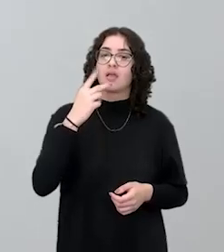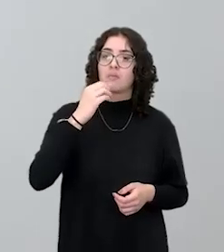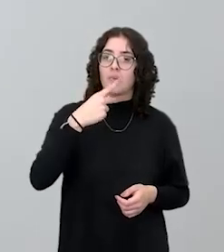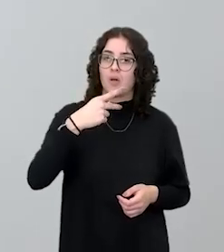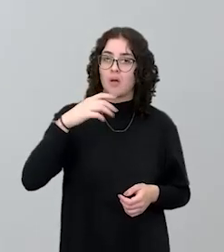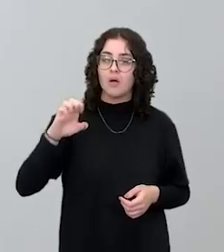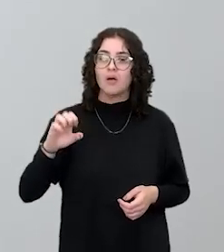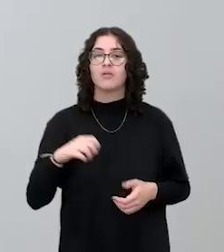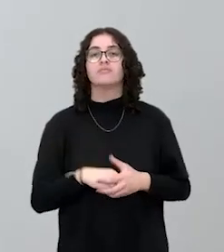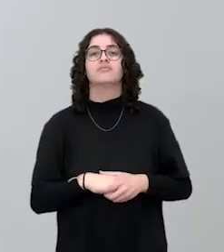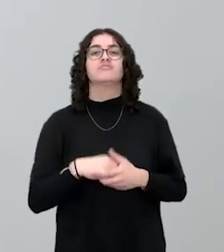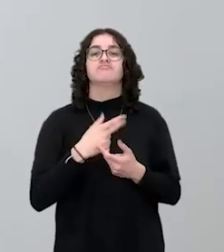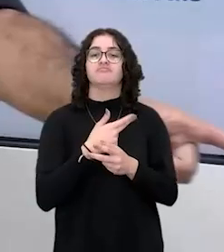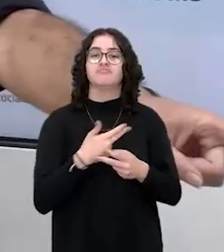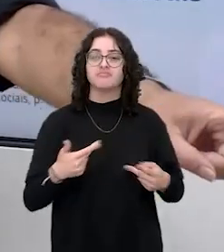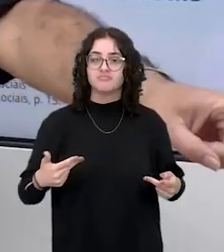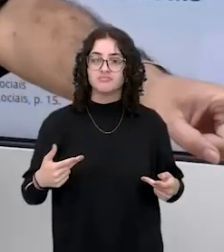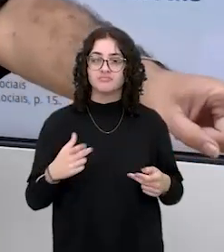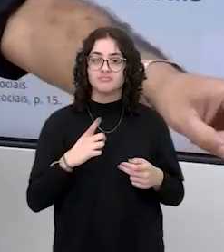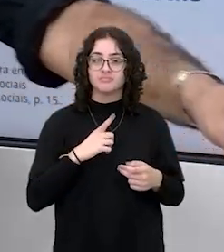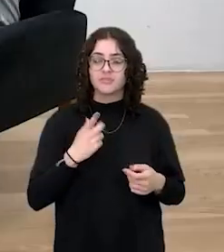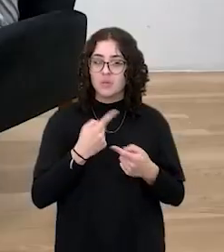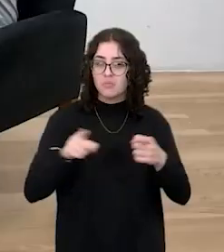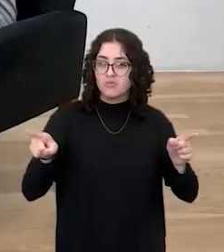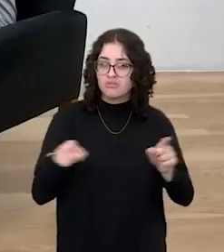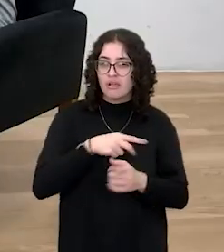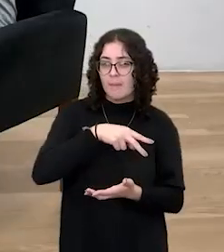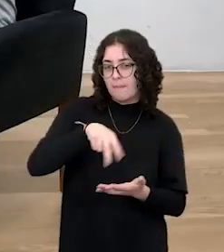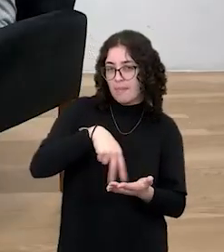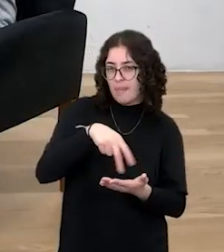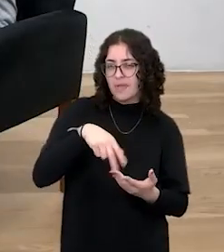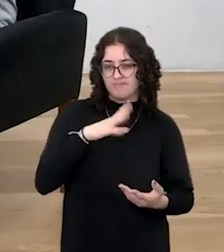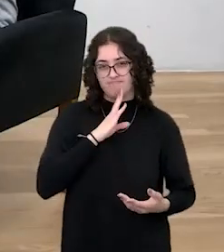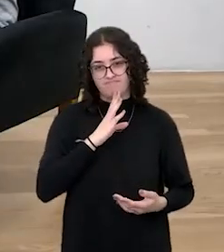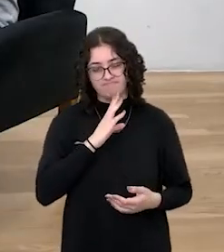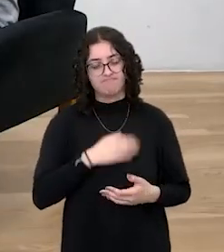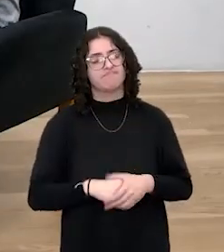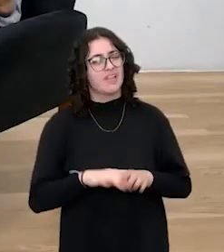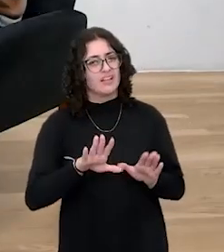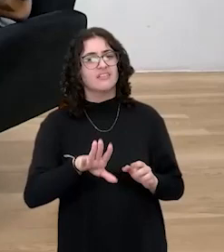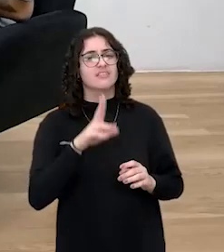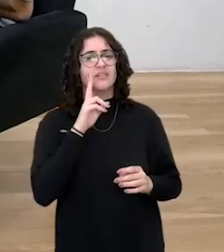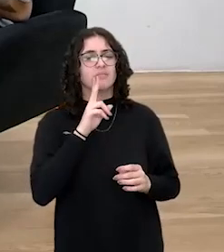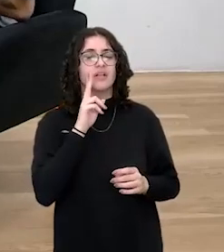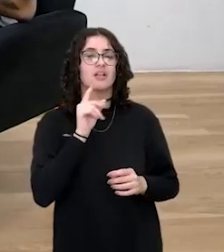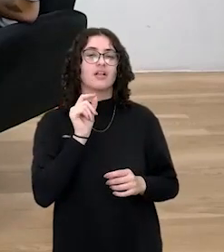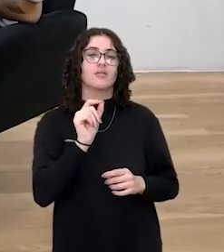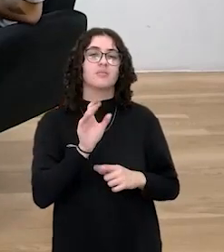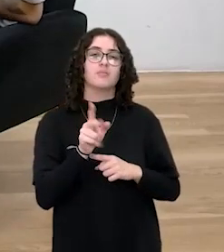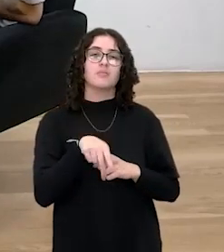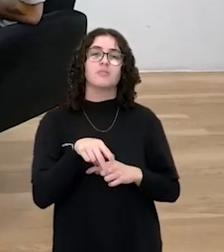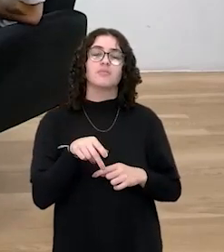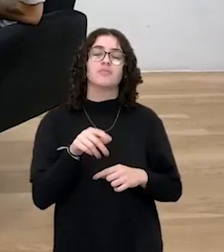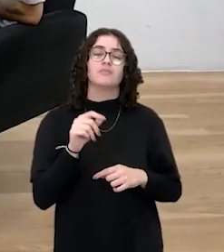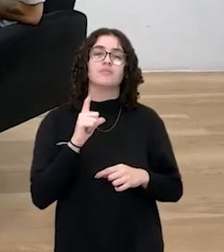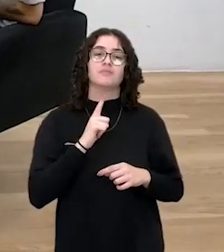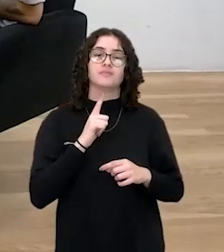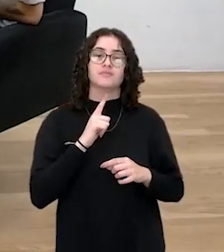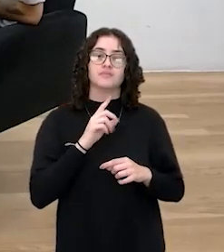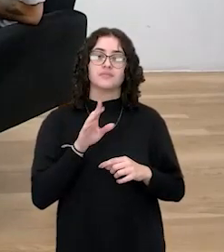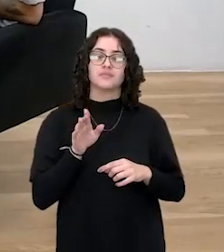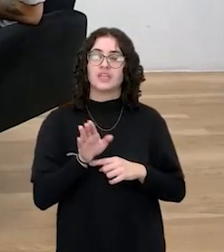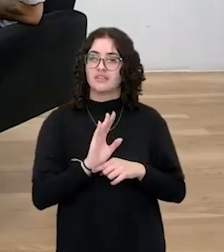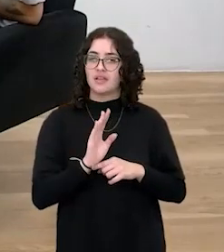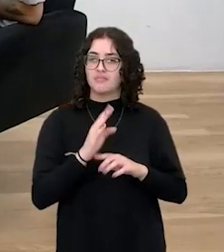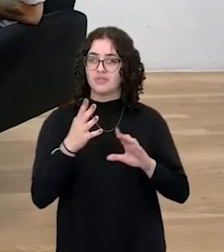maior repercussão mundial, como soft power. Lembrando só uma coisa que você falou, a série de